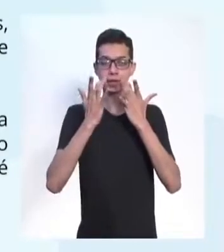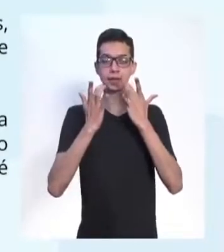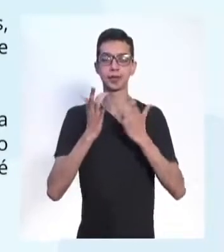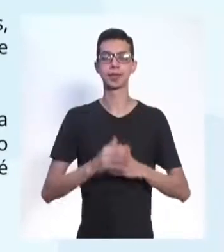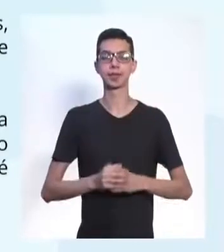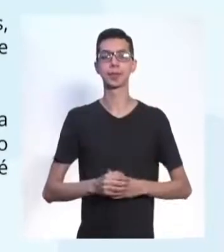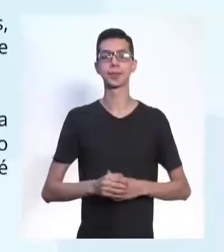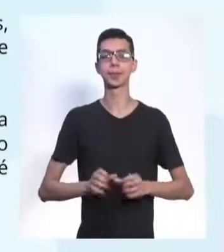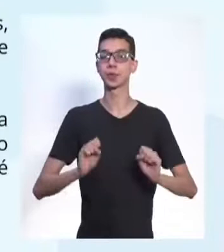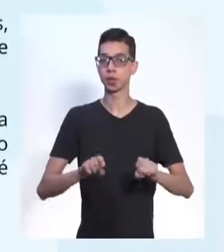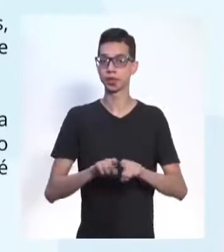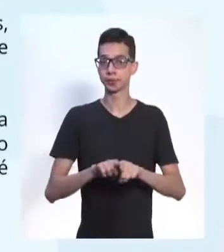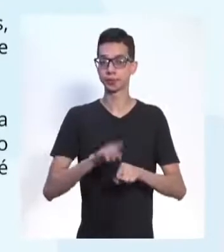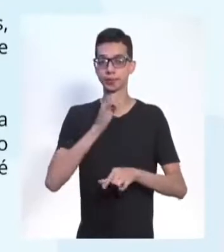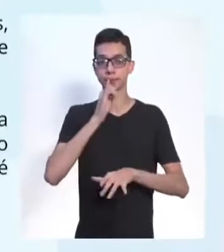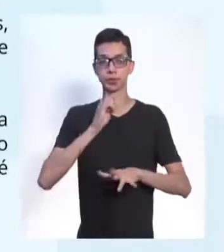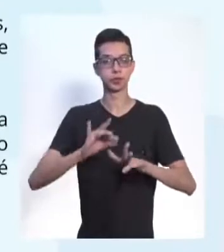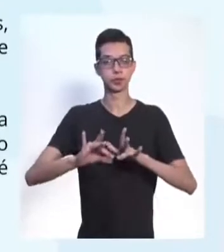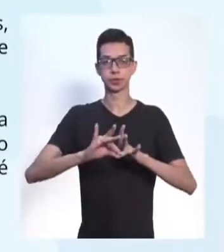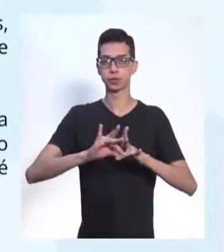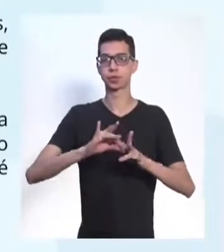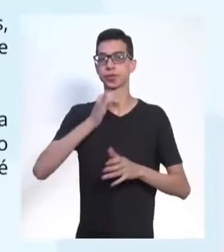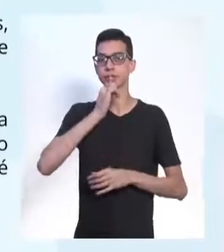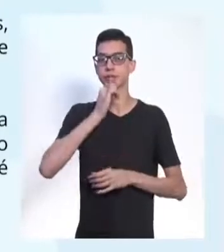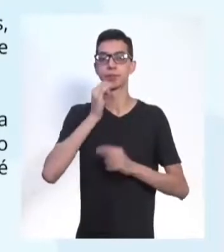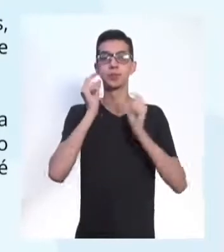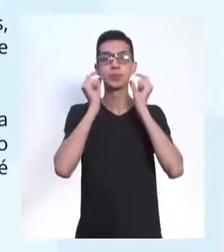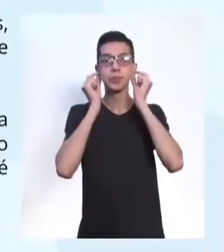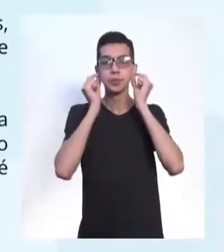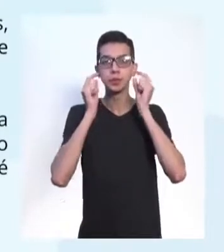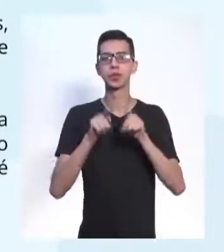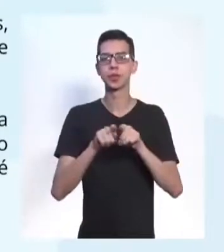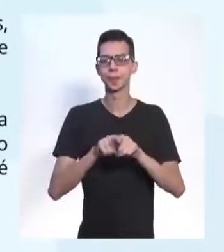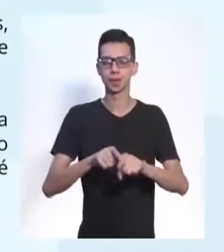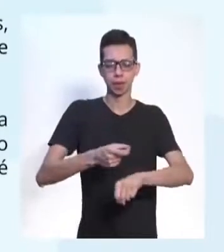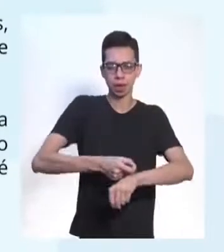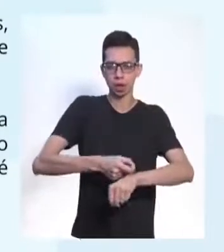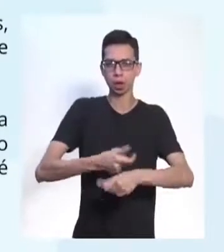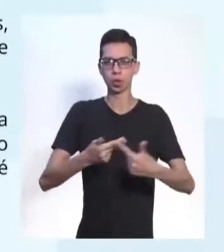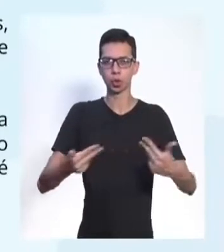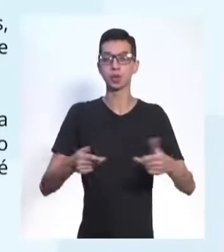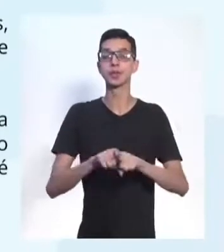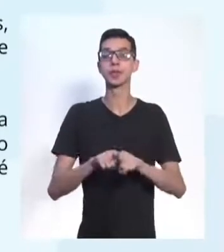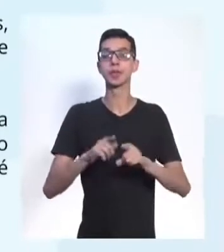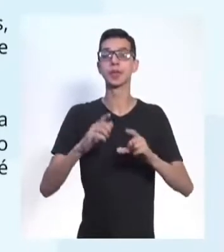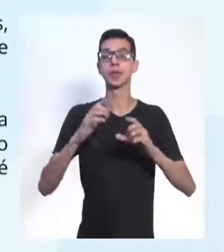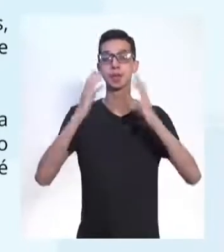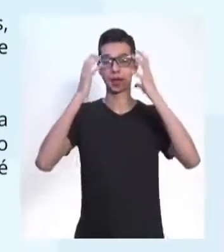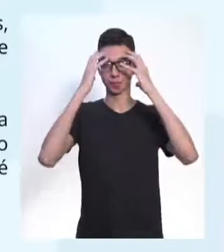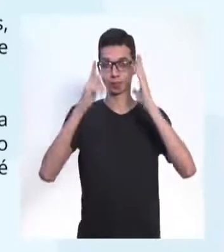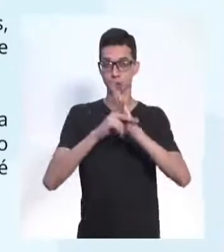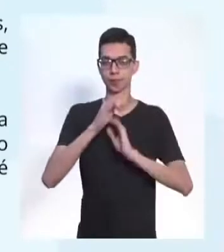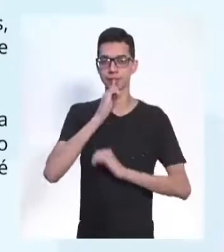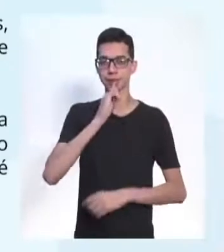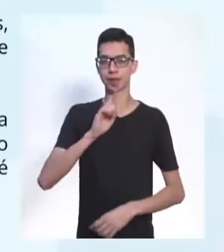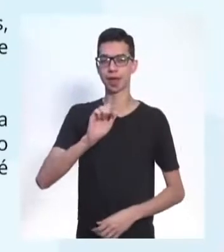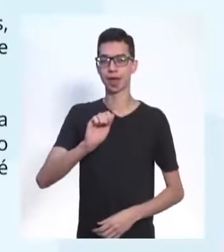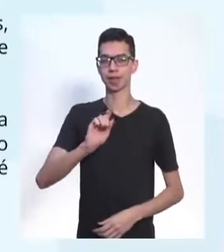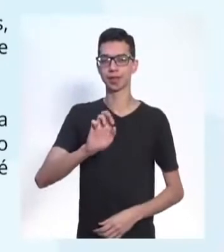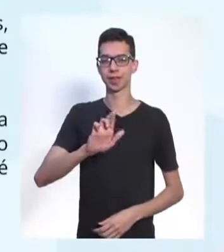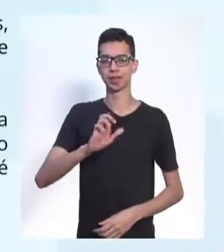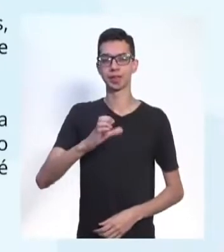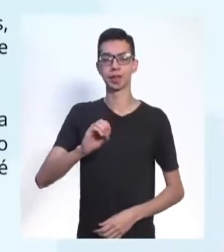anéis, colares, pulseiras, brincos, relógios. E são chamados de adereços de cabeça também, sem os chapéus, plumas,